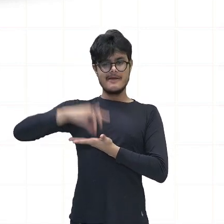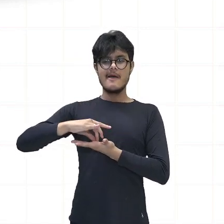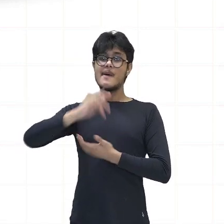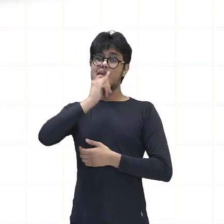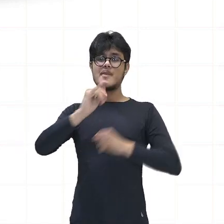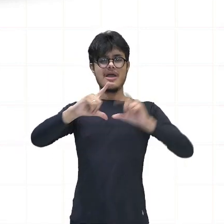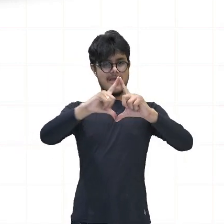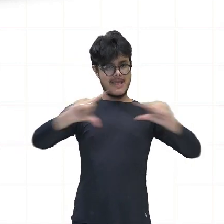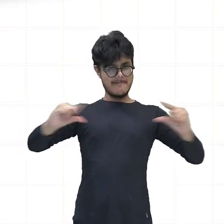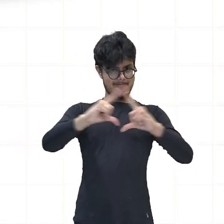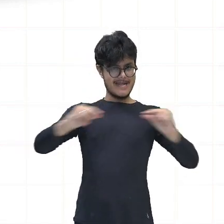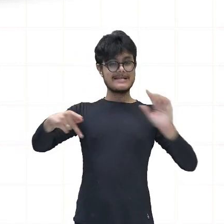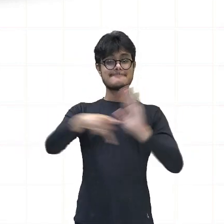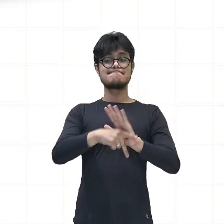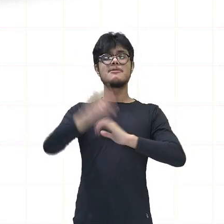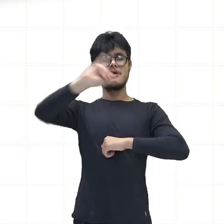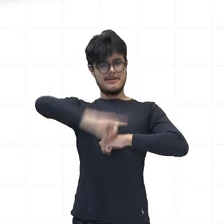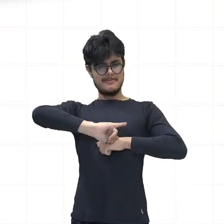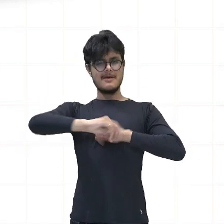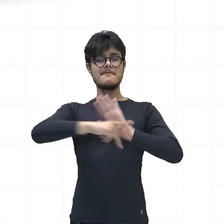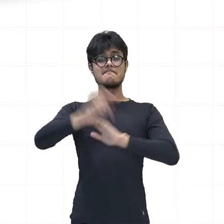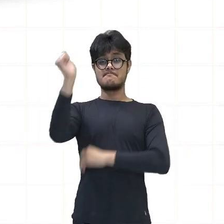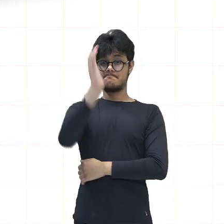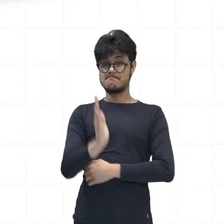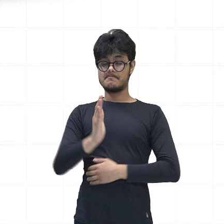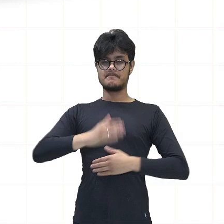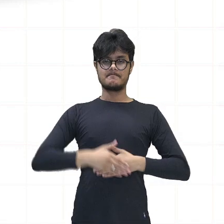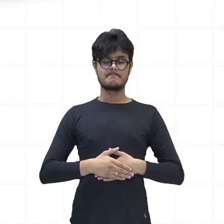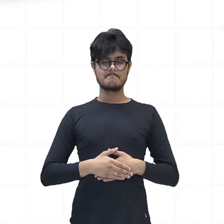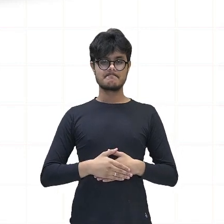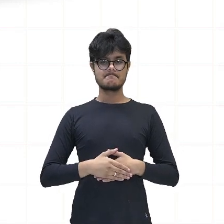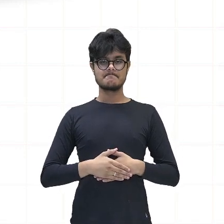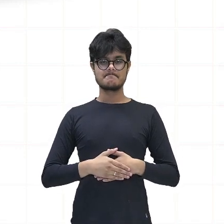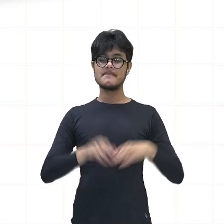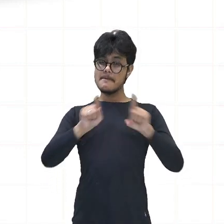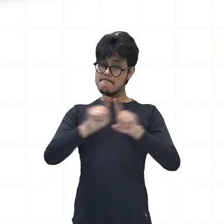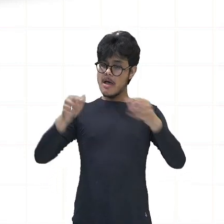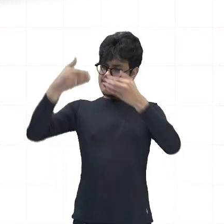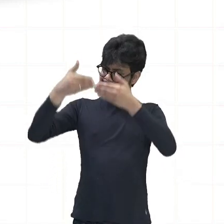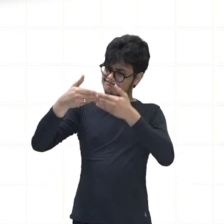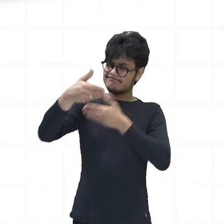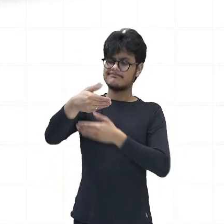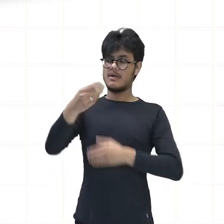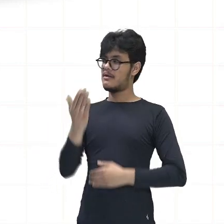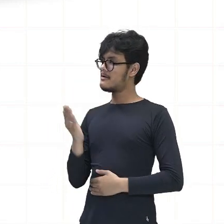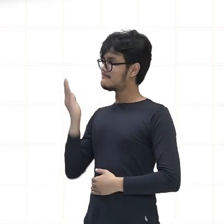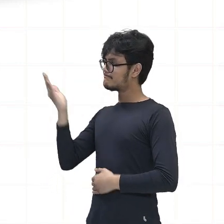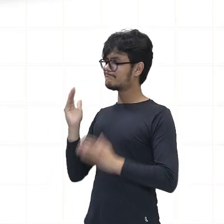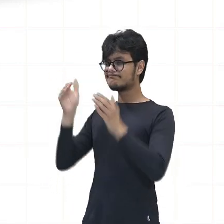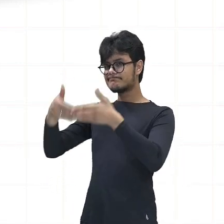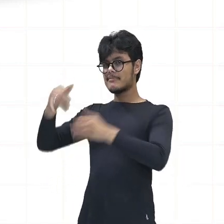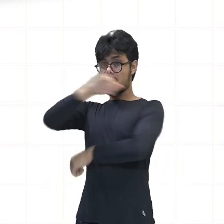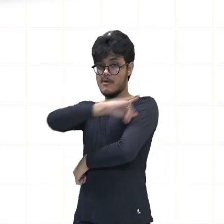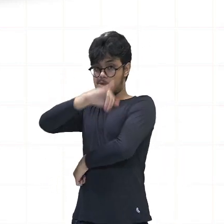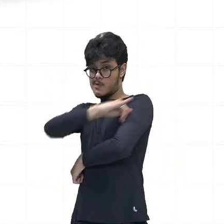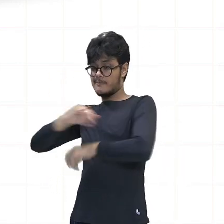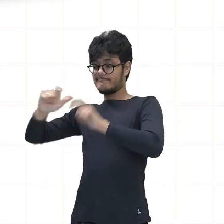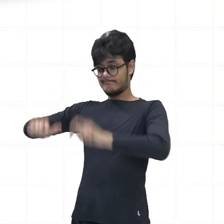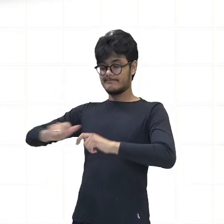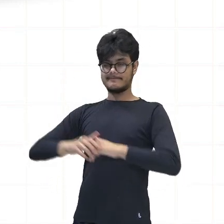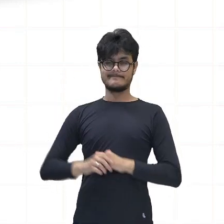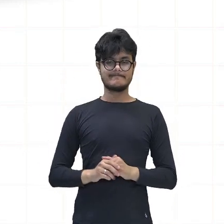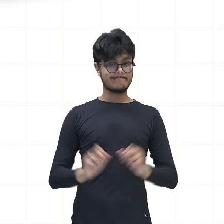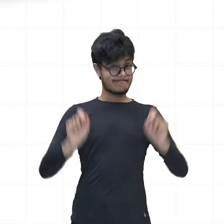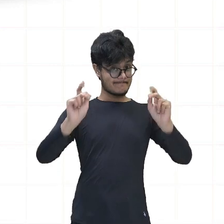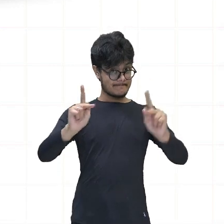Brasília passasse a ser a capital federal. Mas a gente está centrando aqui nessa parte, nesse momento da história, né,